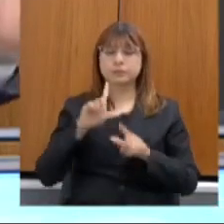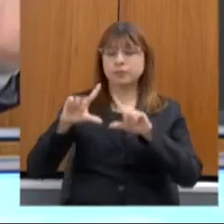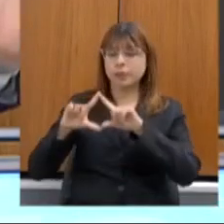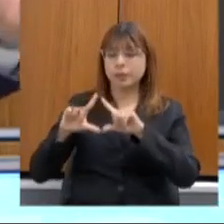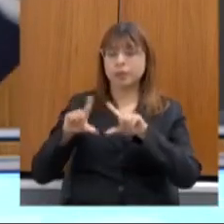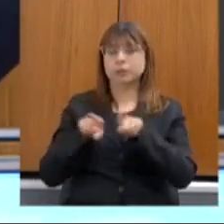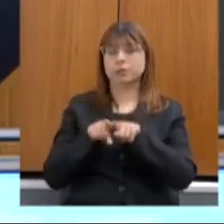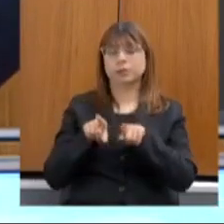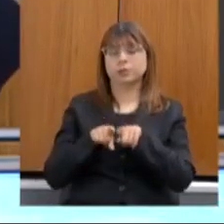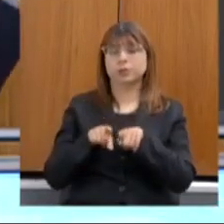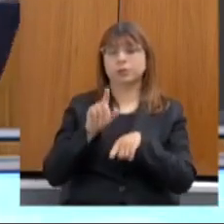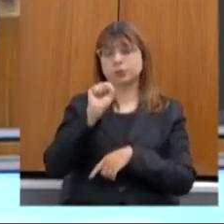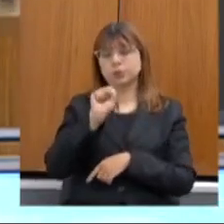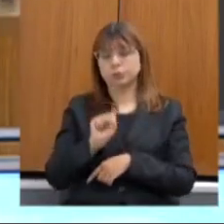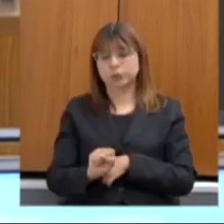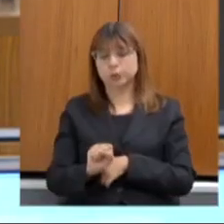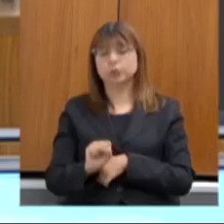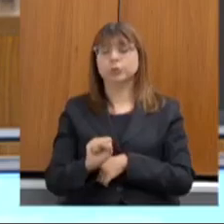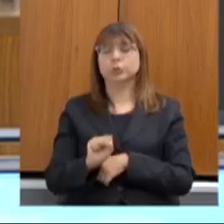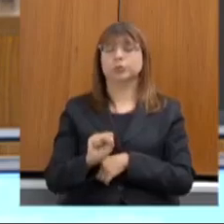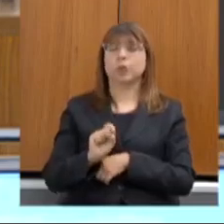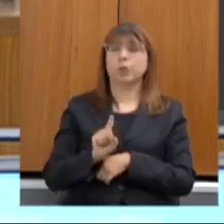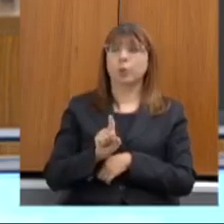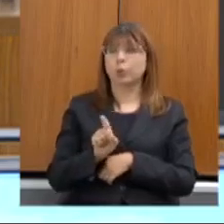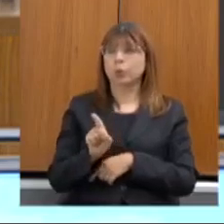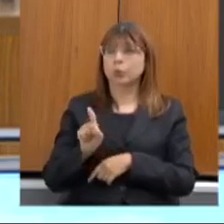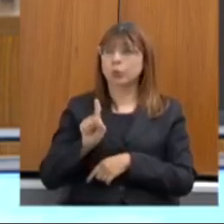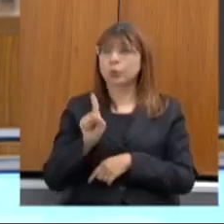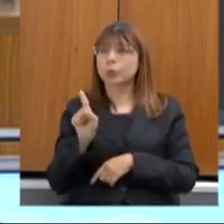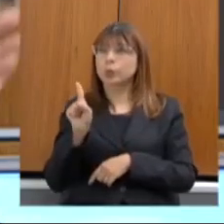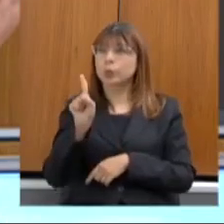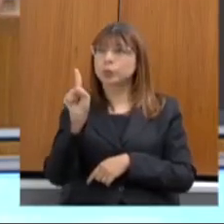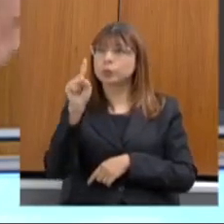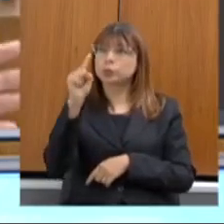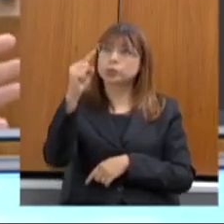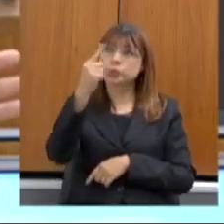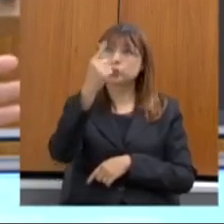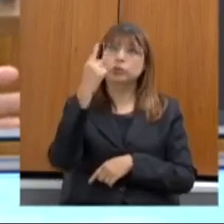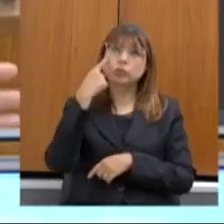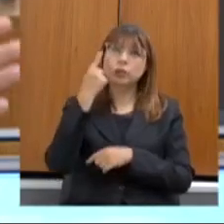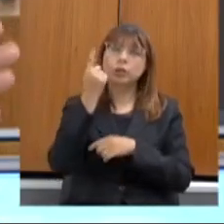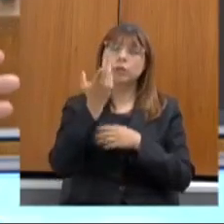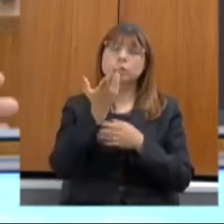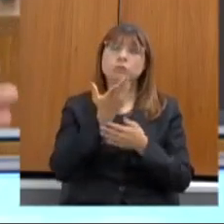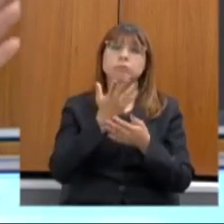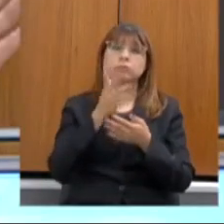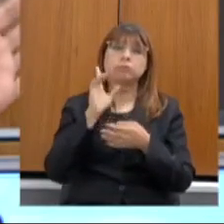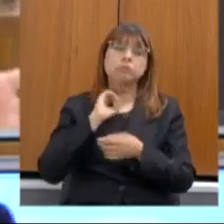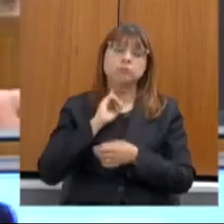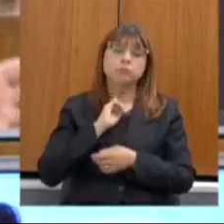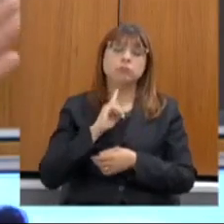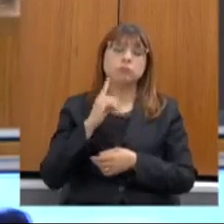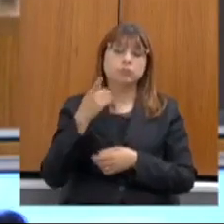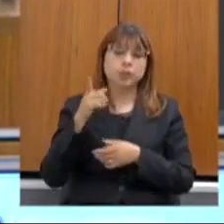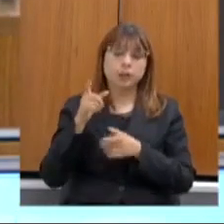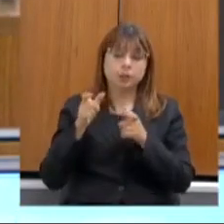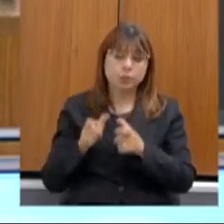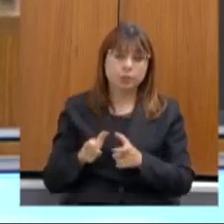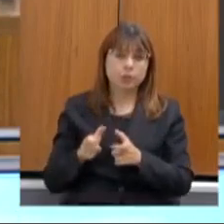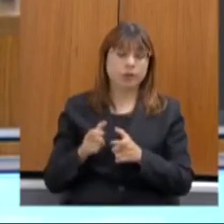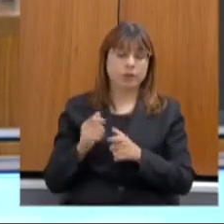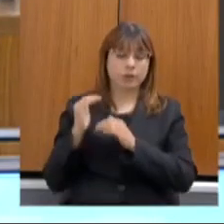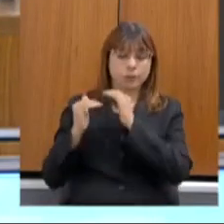triângulo e o sul e e subindo nós vamos perceber que uma característica comum as regiões